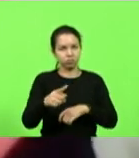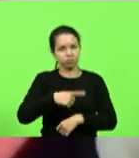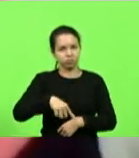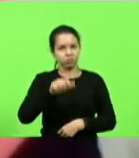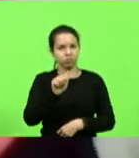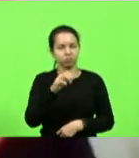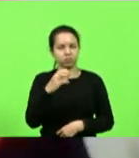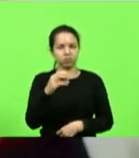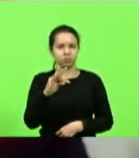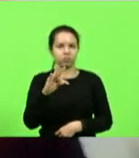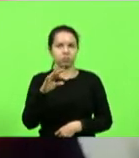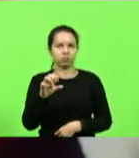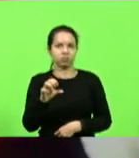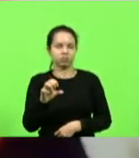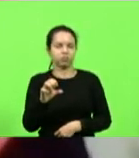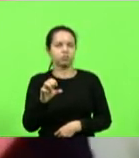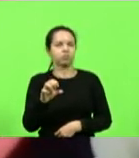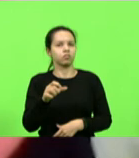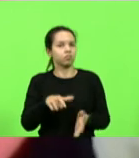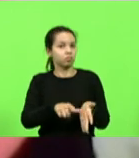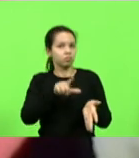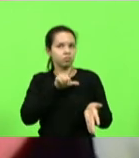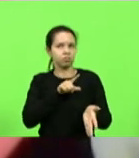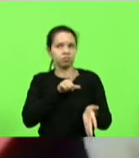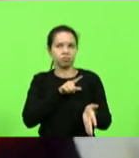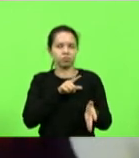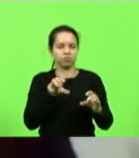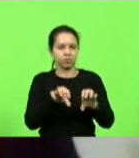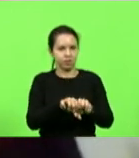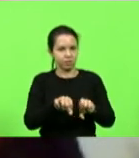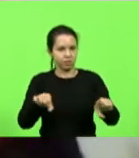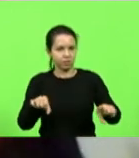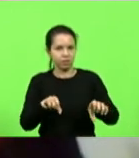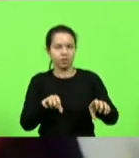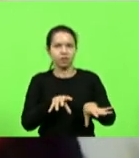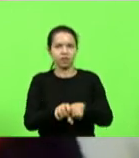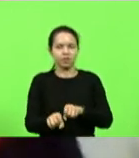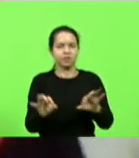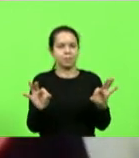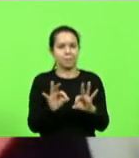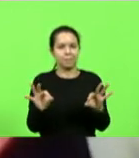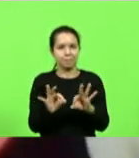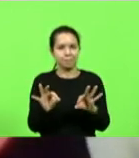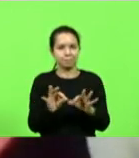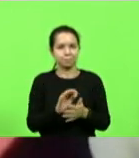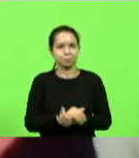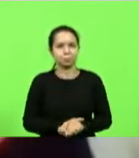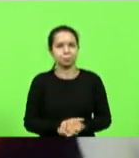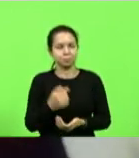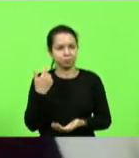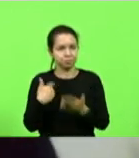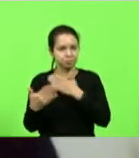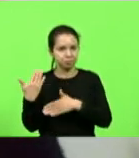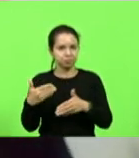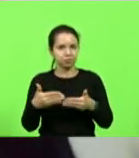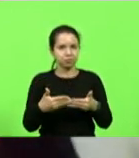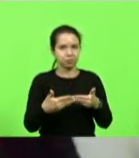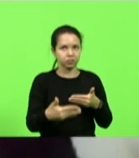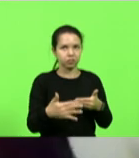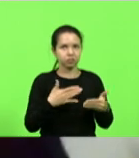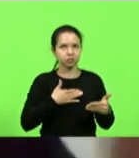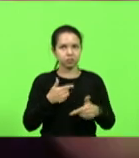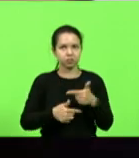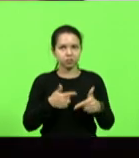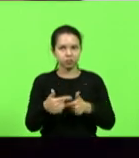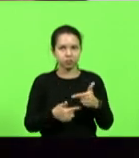antes mesmo de ter o canudo da graduação, né? E quando eu comecei a minha carreira, eu